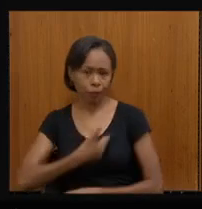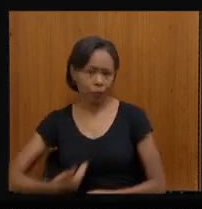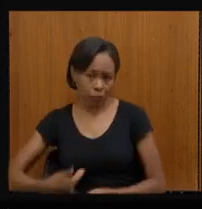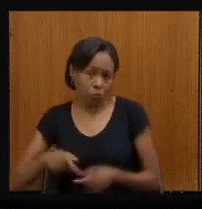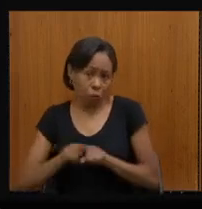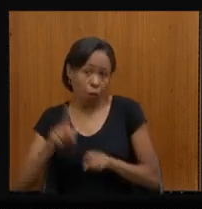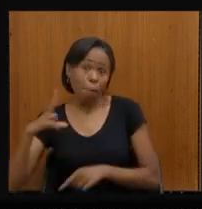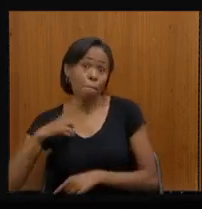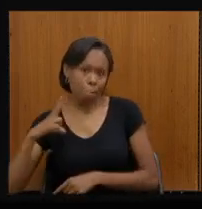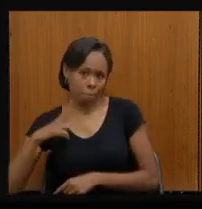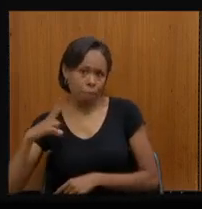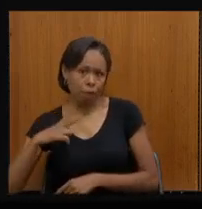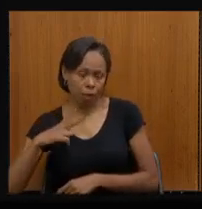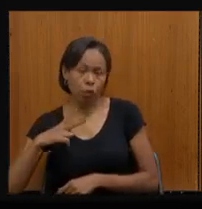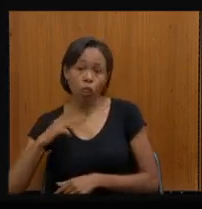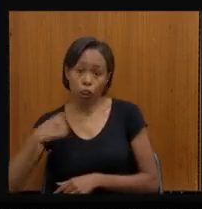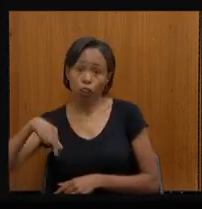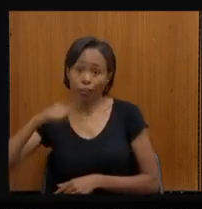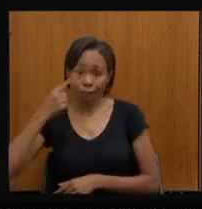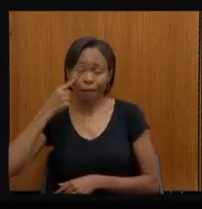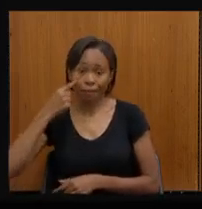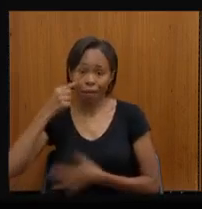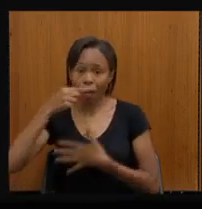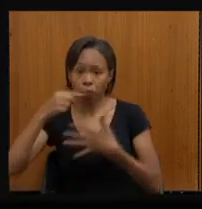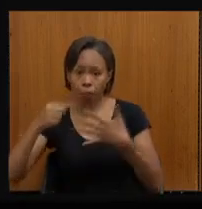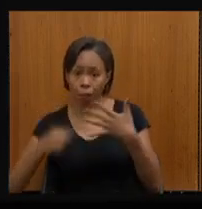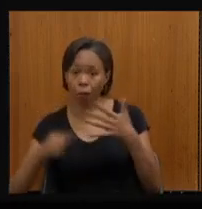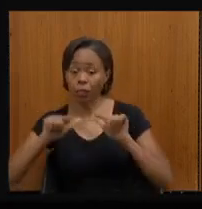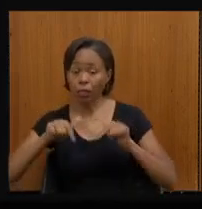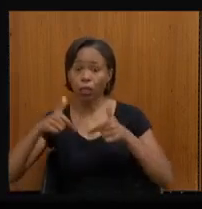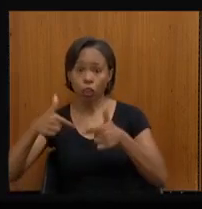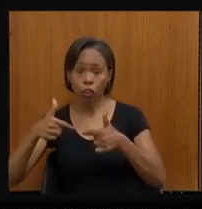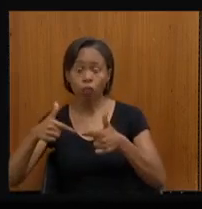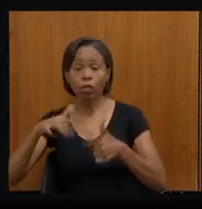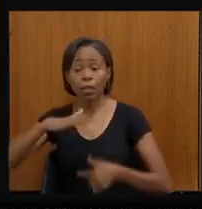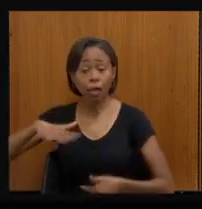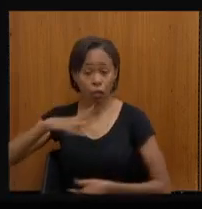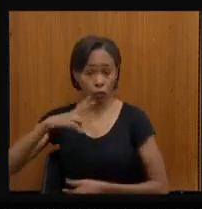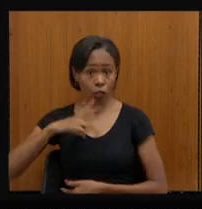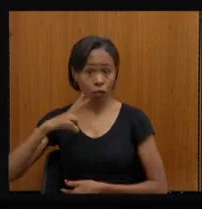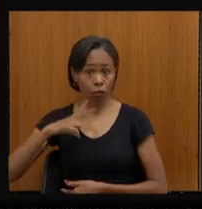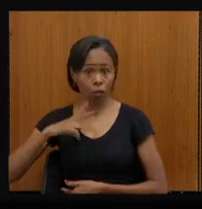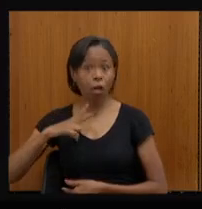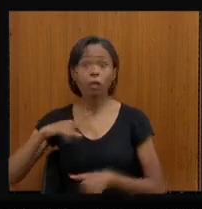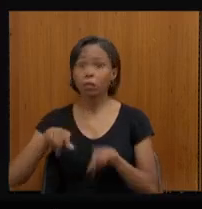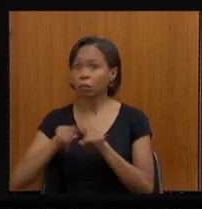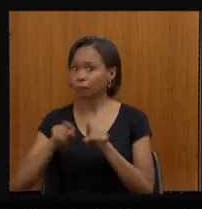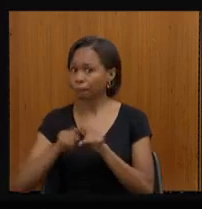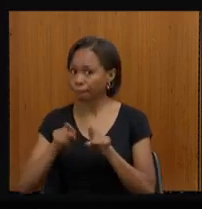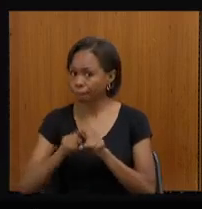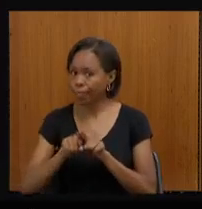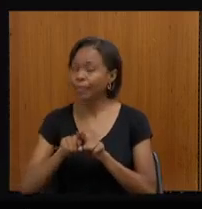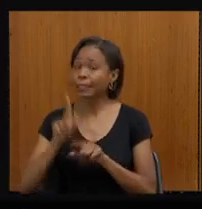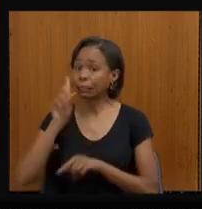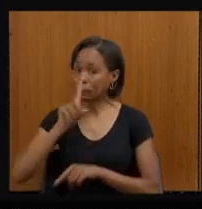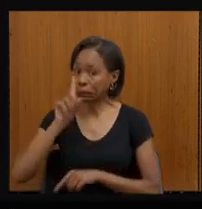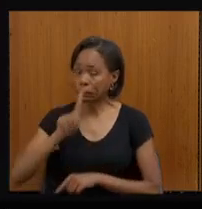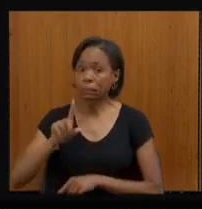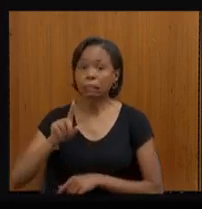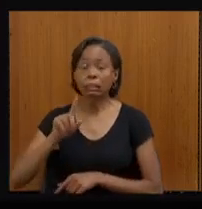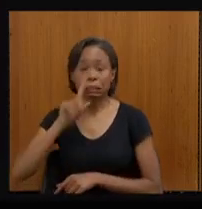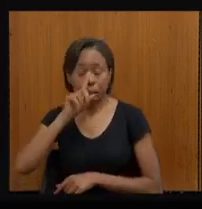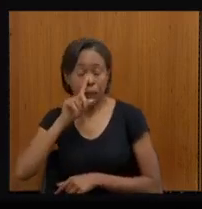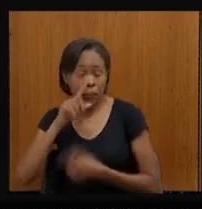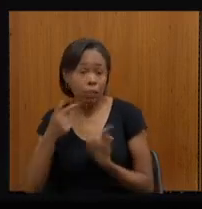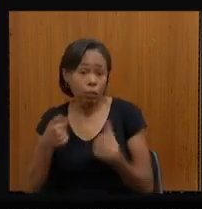ser também algumas iniciativas a importância do setor privado Então tem que tomar o risco de tempo consecutivas levando a